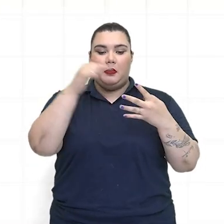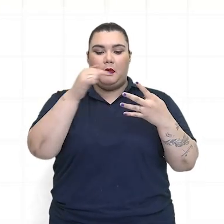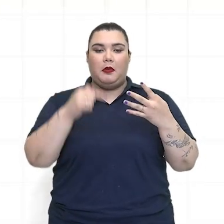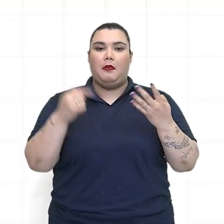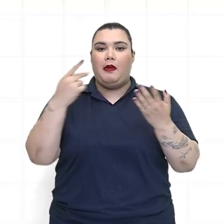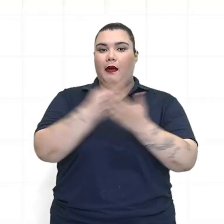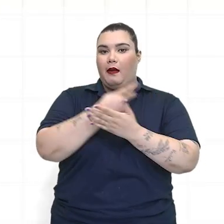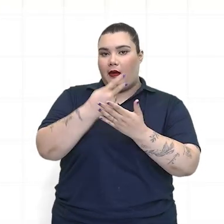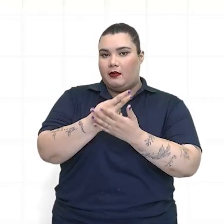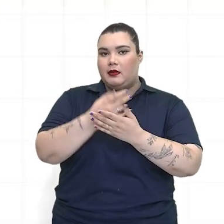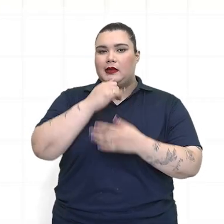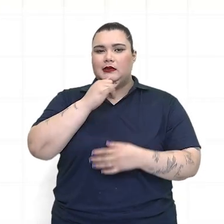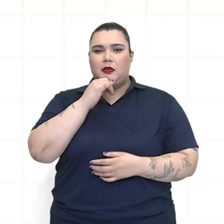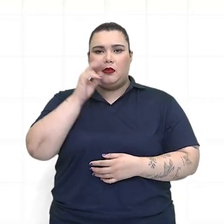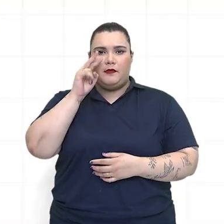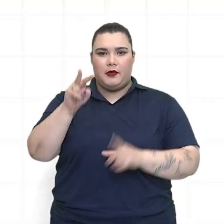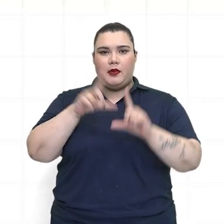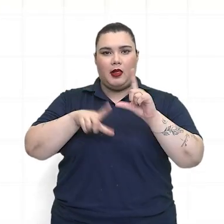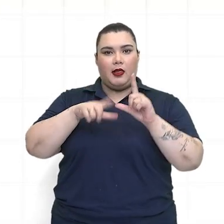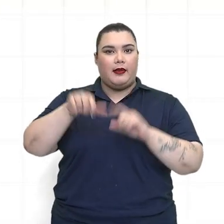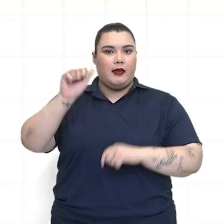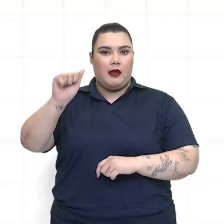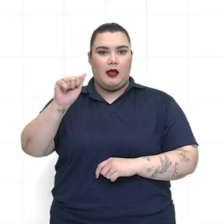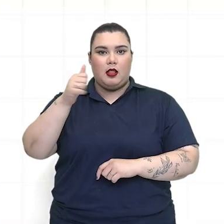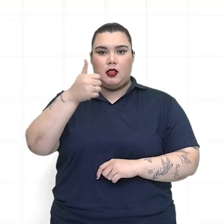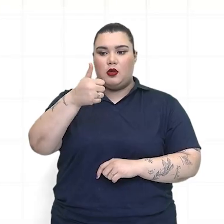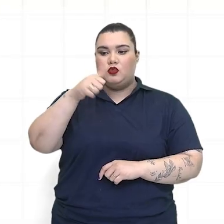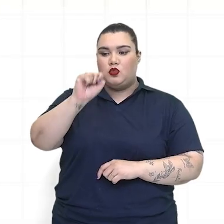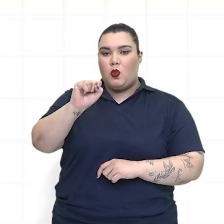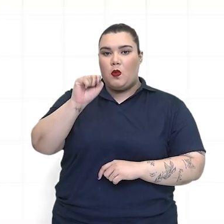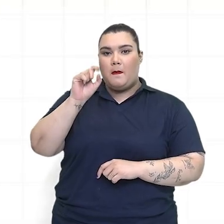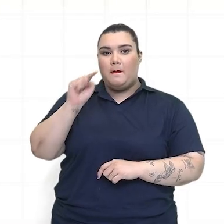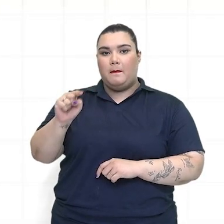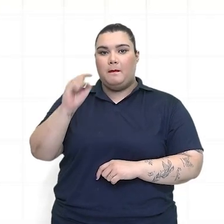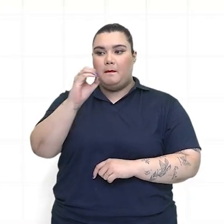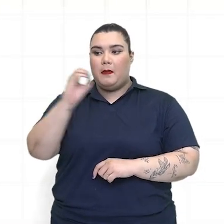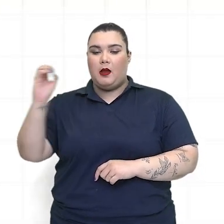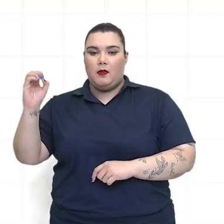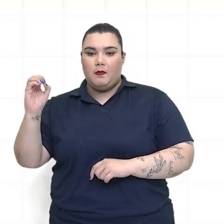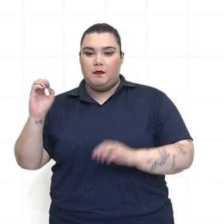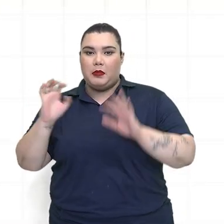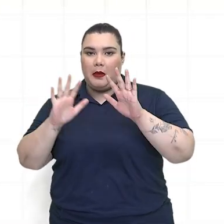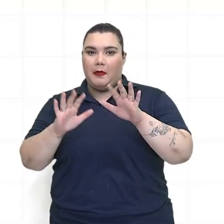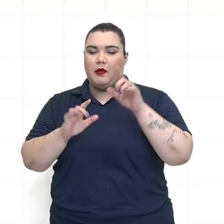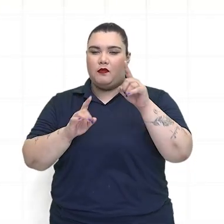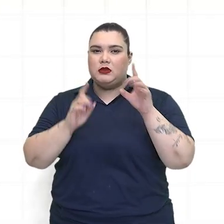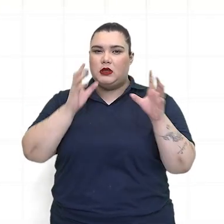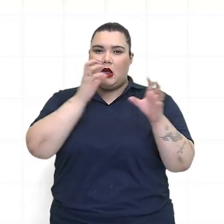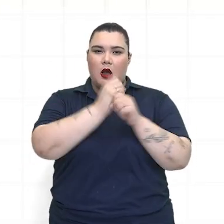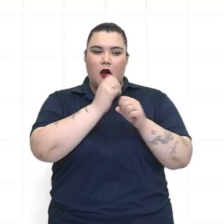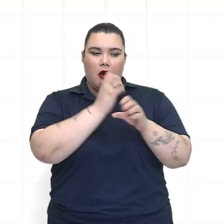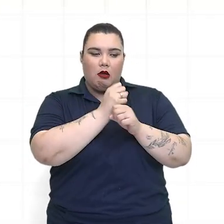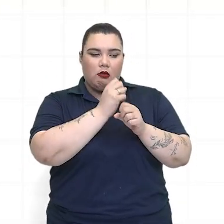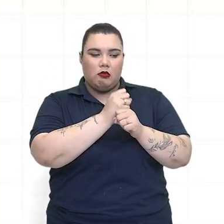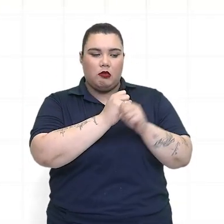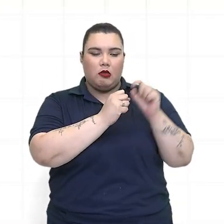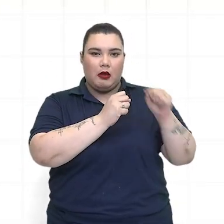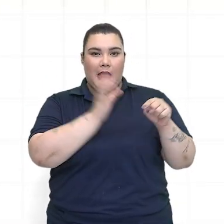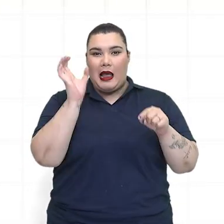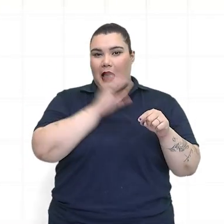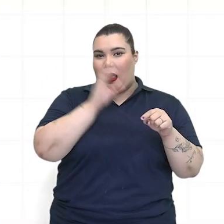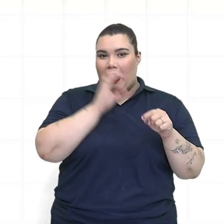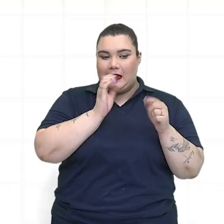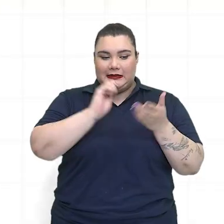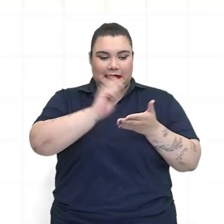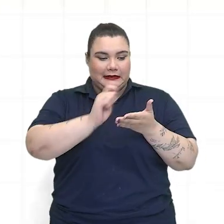cara, você vem aqui a alternativa A, né? 18.000. Aí você calculou, né? E às vezes na ânsia,